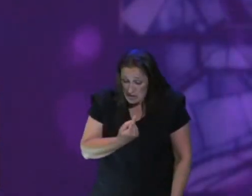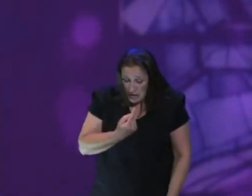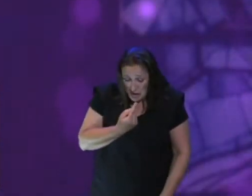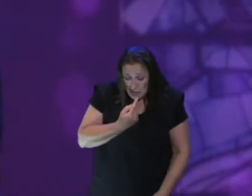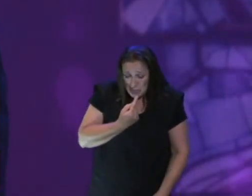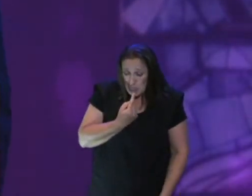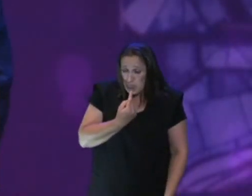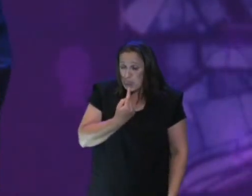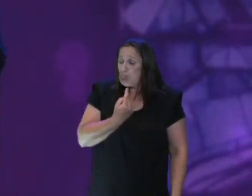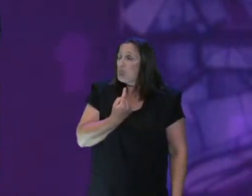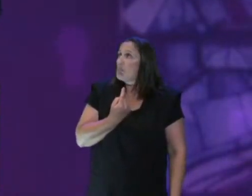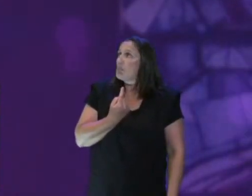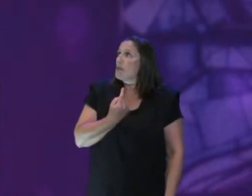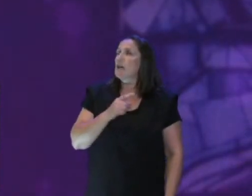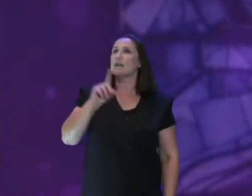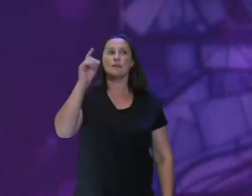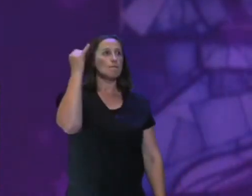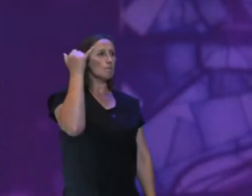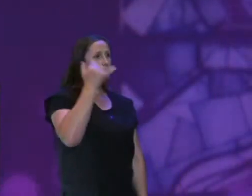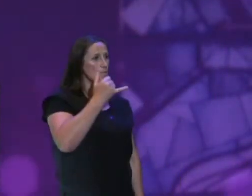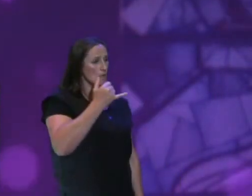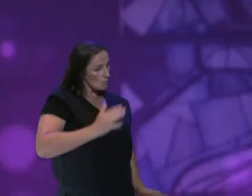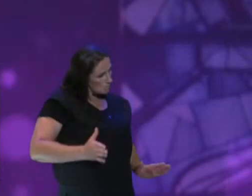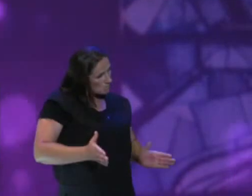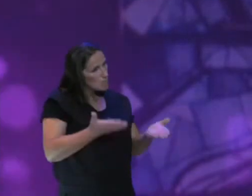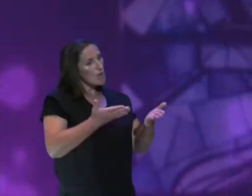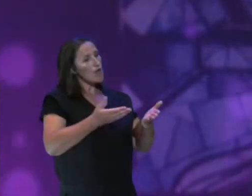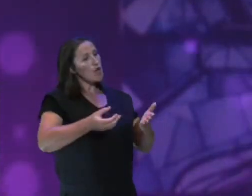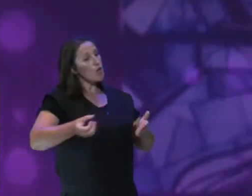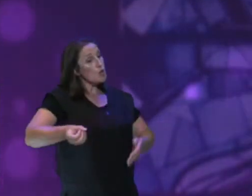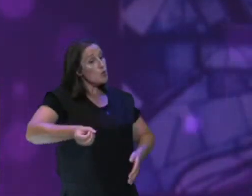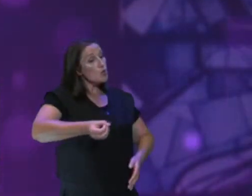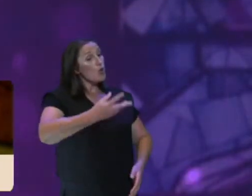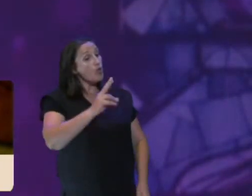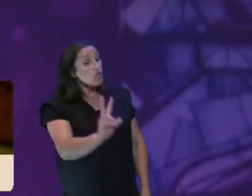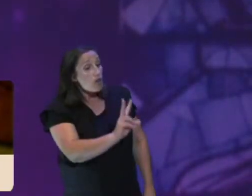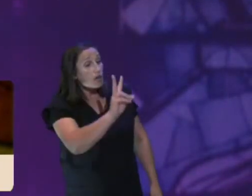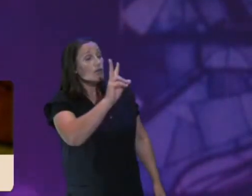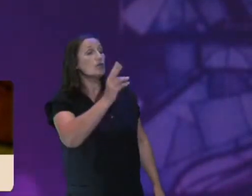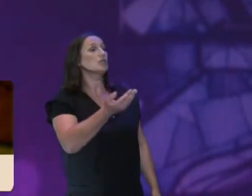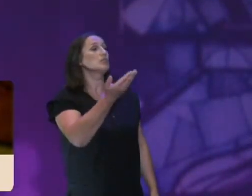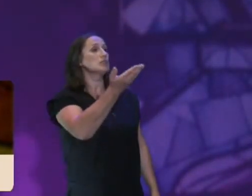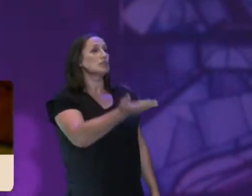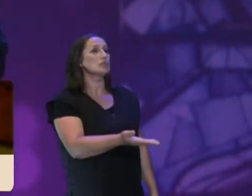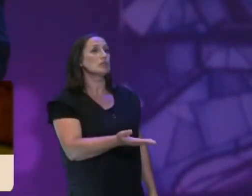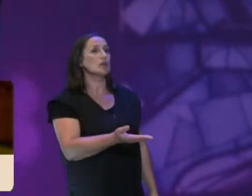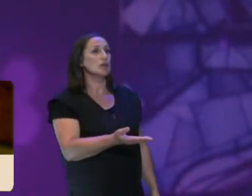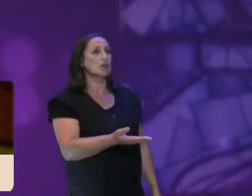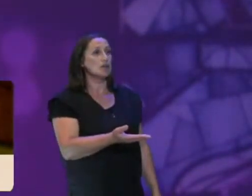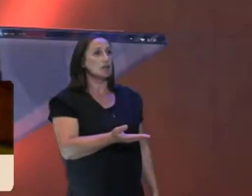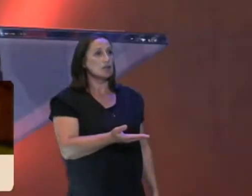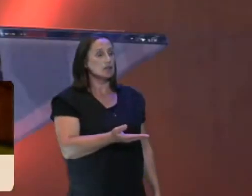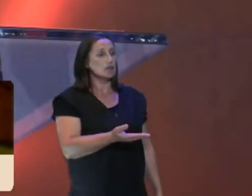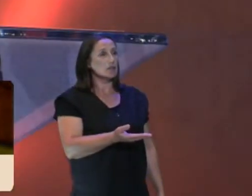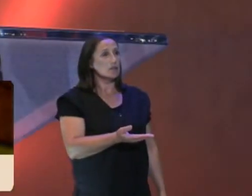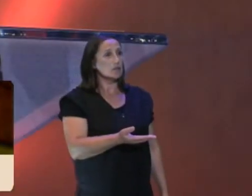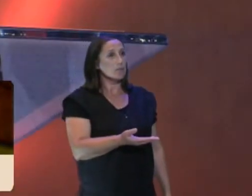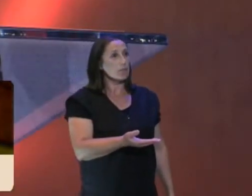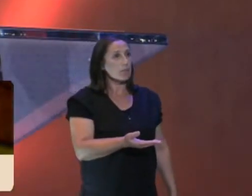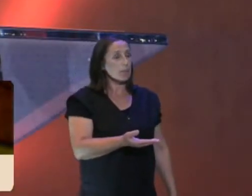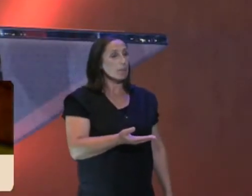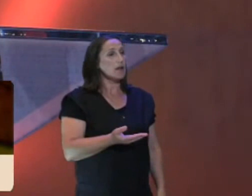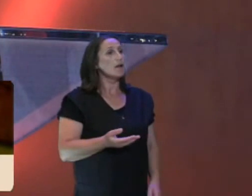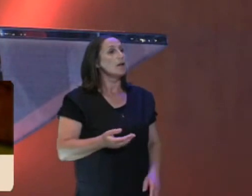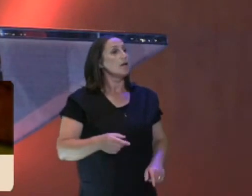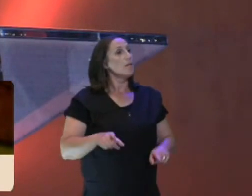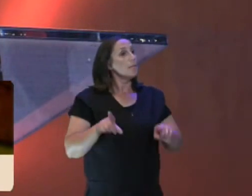canto. E o Senhor diz assim, não, eu quero te dar um novo sentido de valor. Ainda que eu diga para você que 7.000